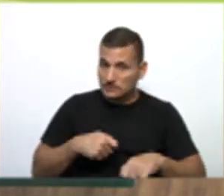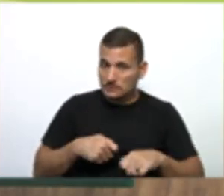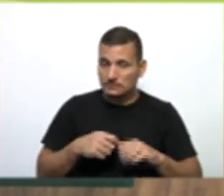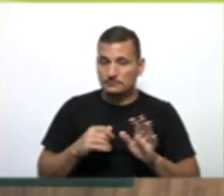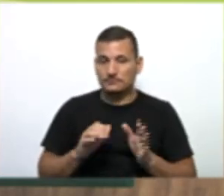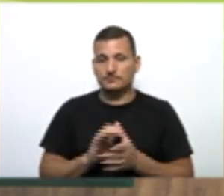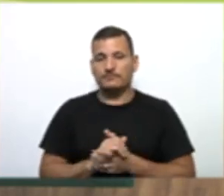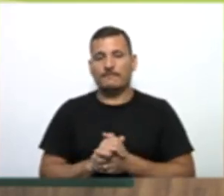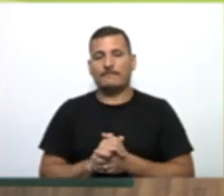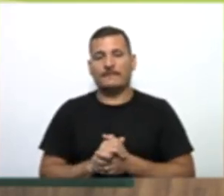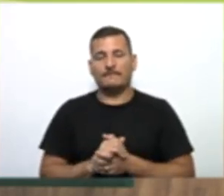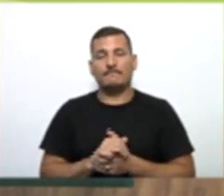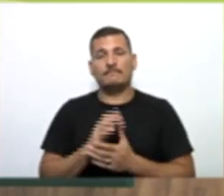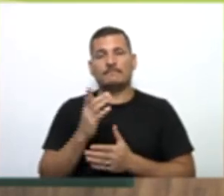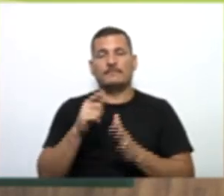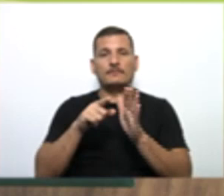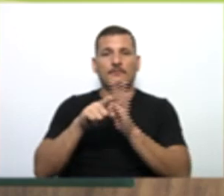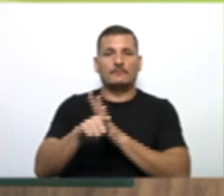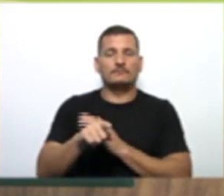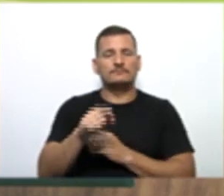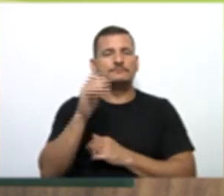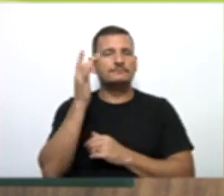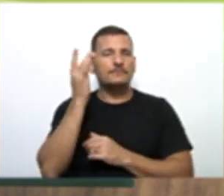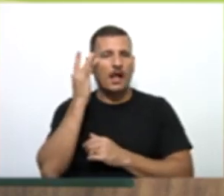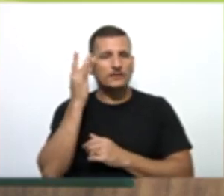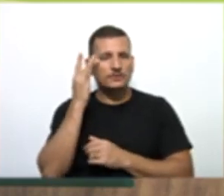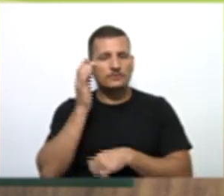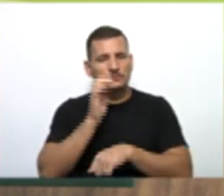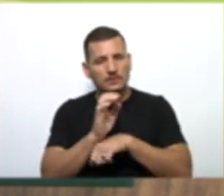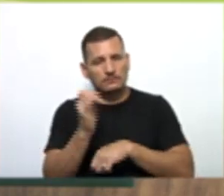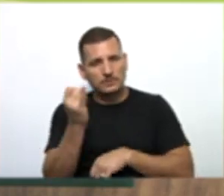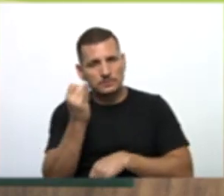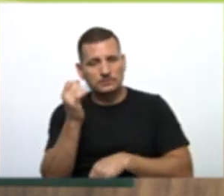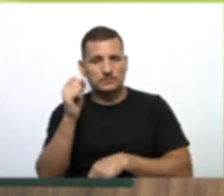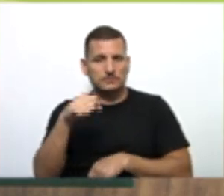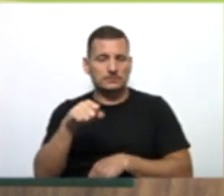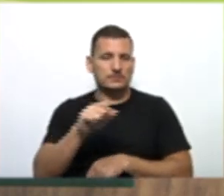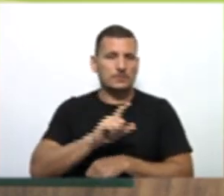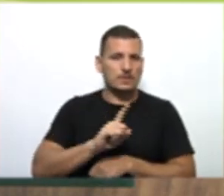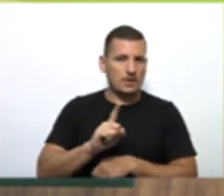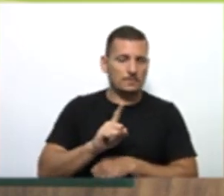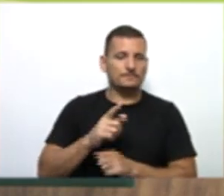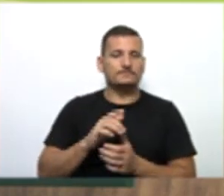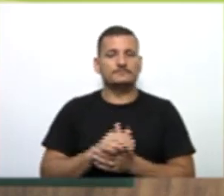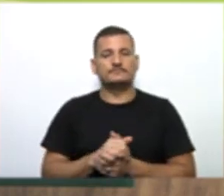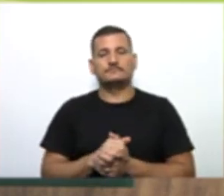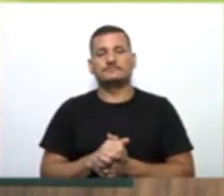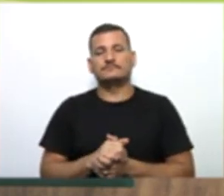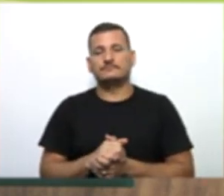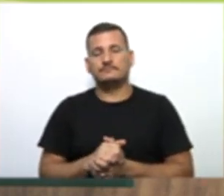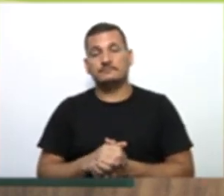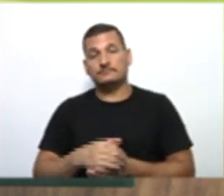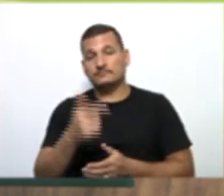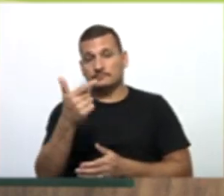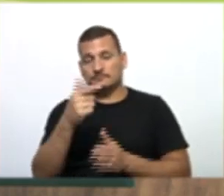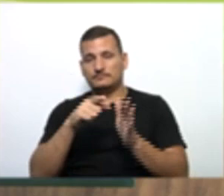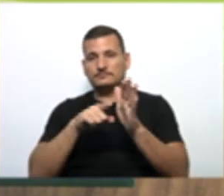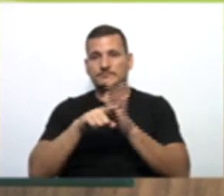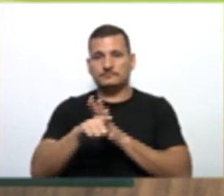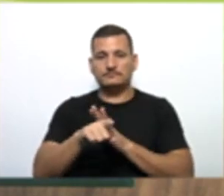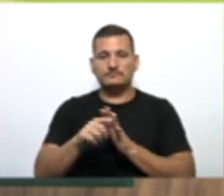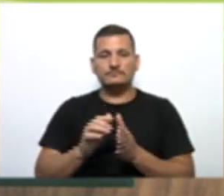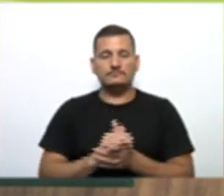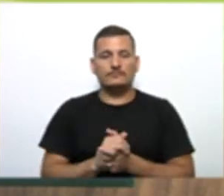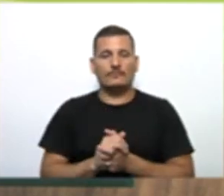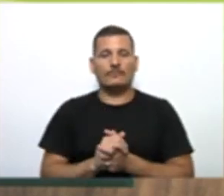perguntas são as seguintes: você acha o estágio importante? Sim ou não? Essa é a primeira pergunta. A segunda pergunta que vocês vão